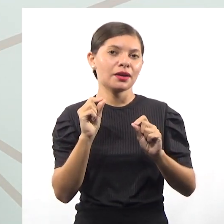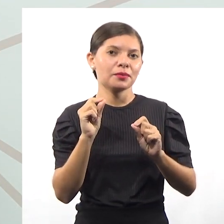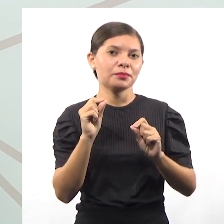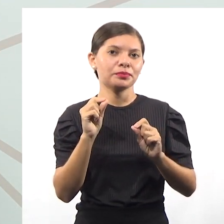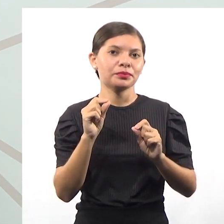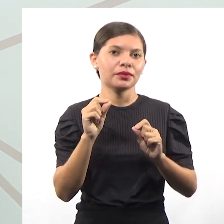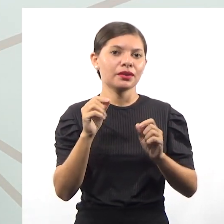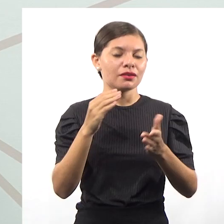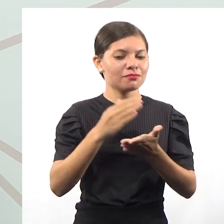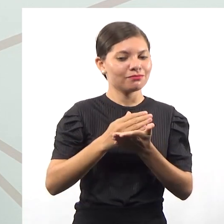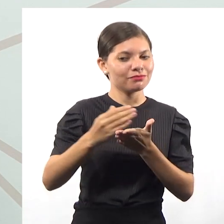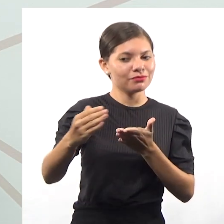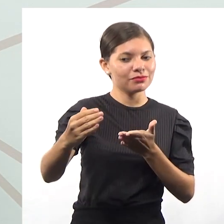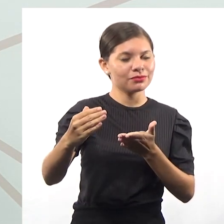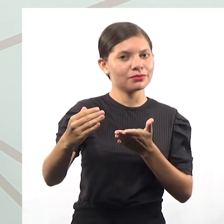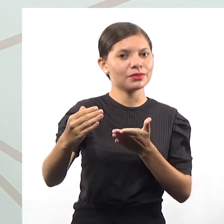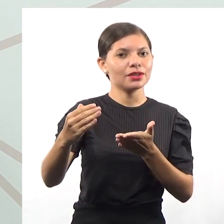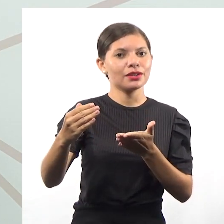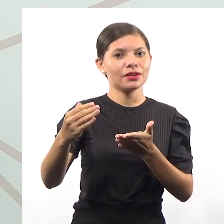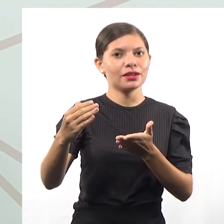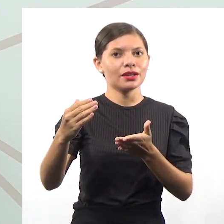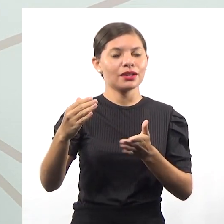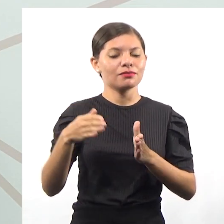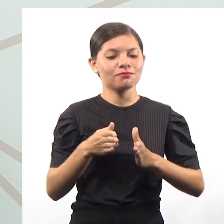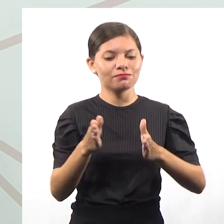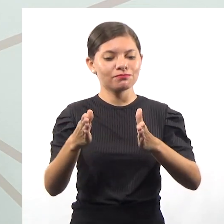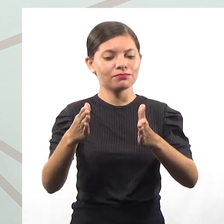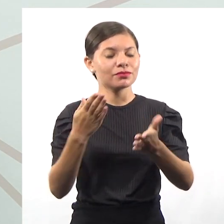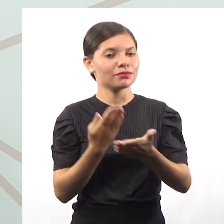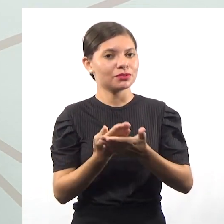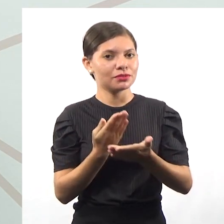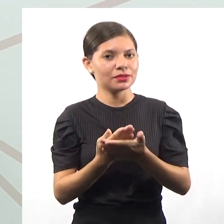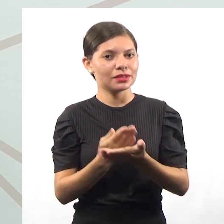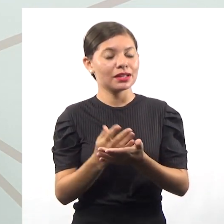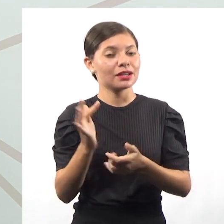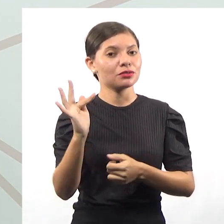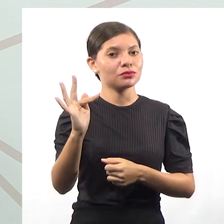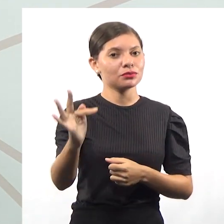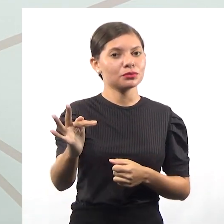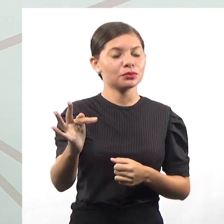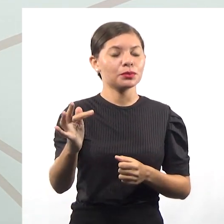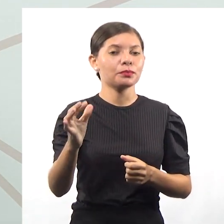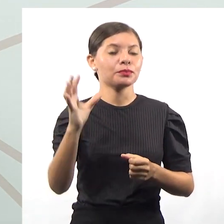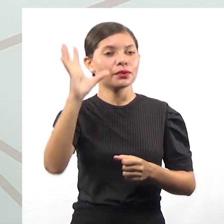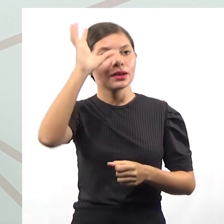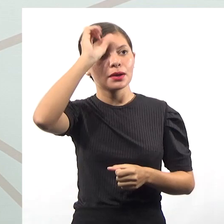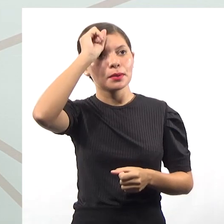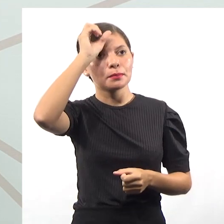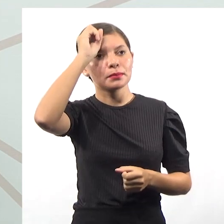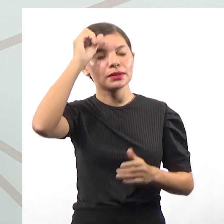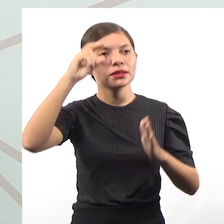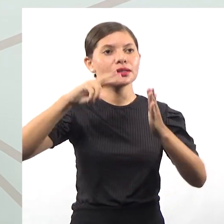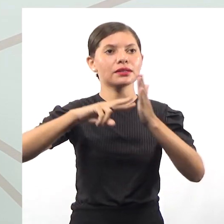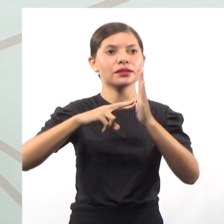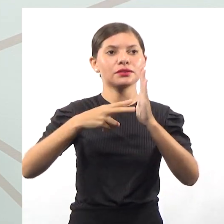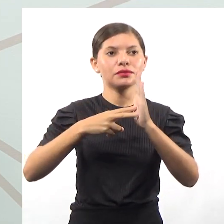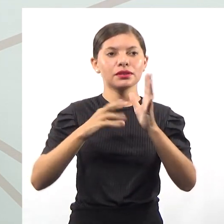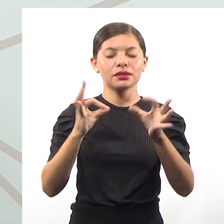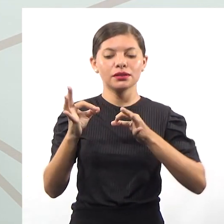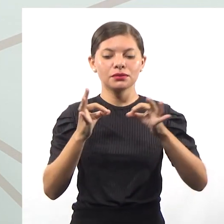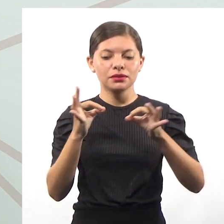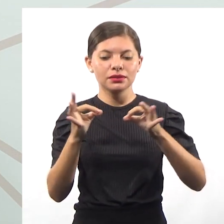Não vou dar spoiler, né? Nós vamos ver aqui durante a nossa jornada. Mas aprender a aprender significa que